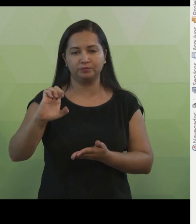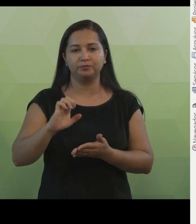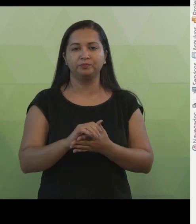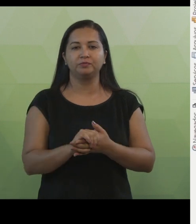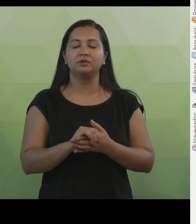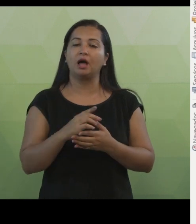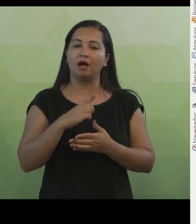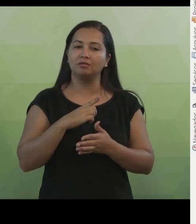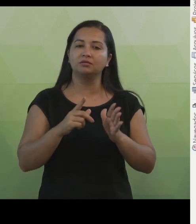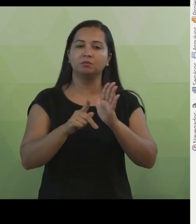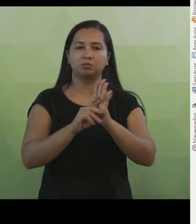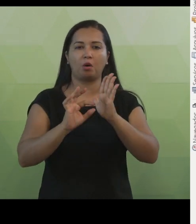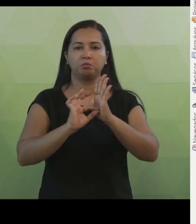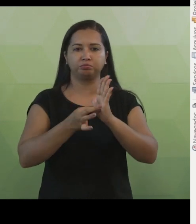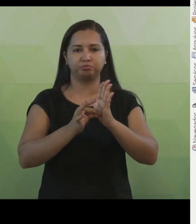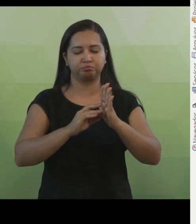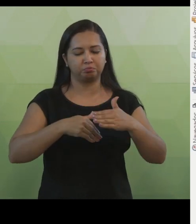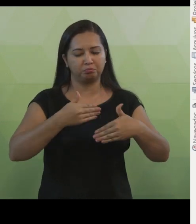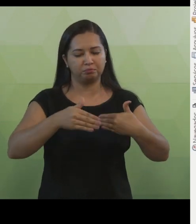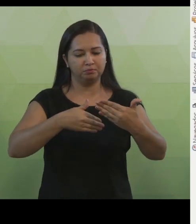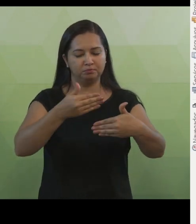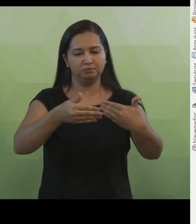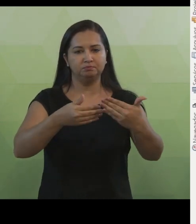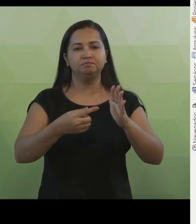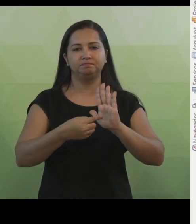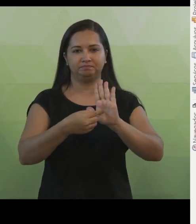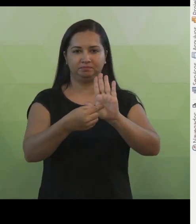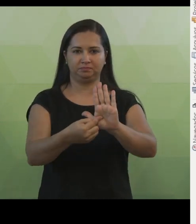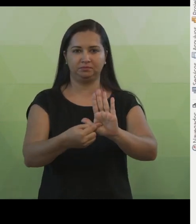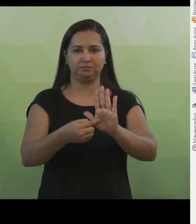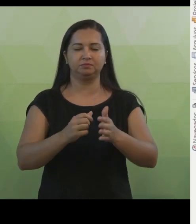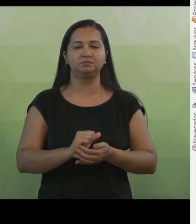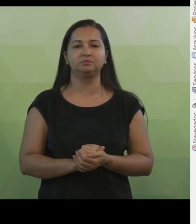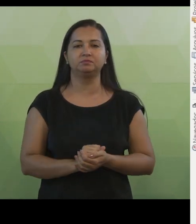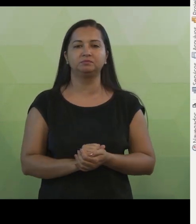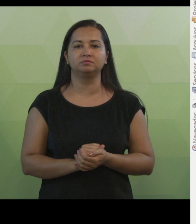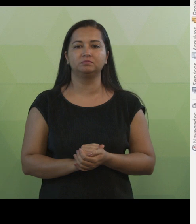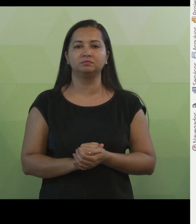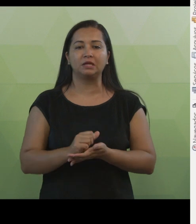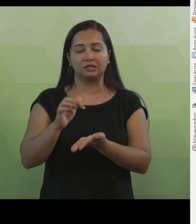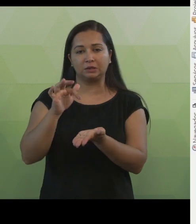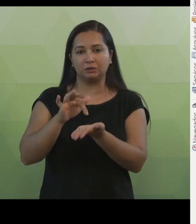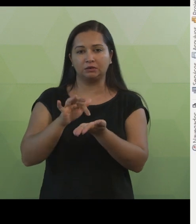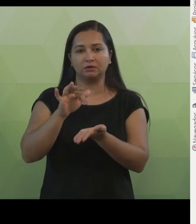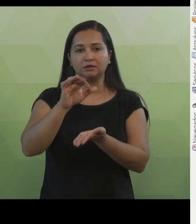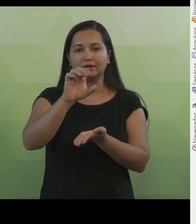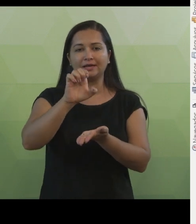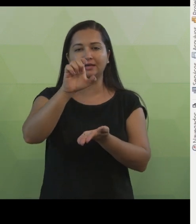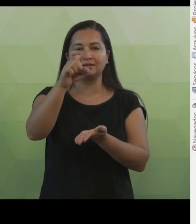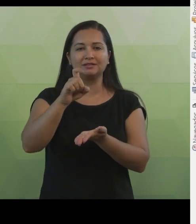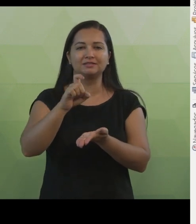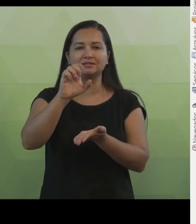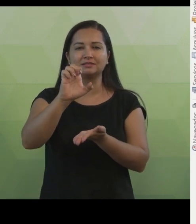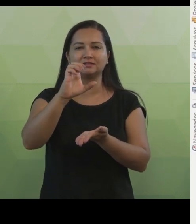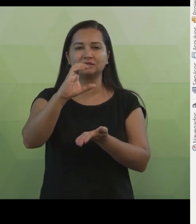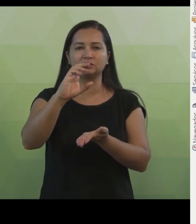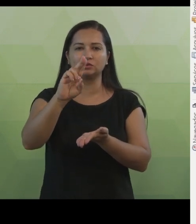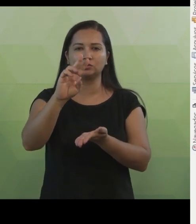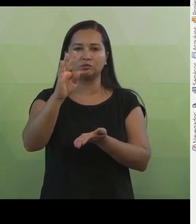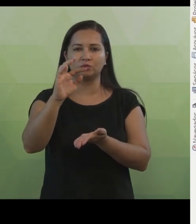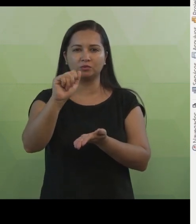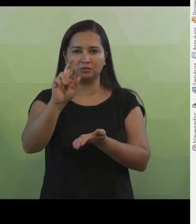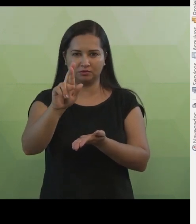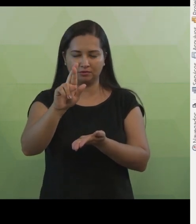Feito isso, é necessário a gente compilar o nosso código, que vai gerar aquele bytecode que falamos lá no início, e em seguida